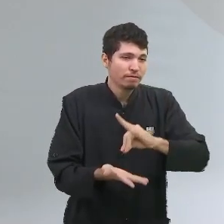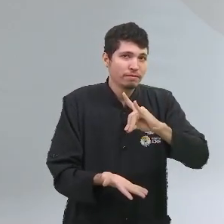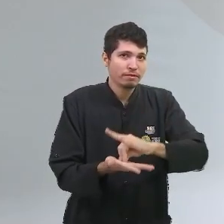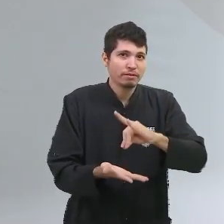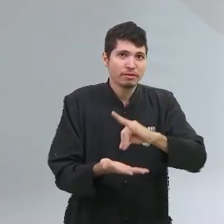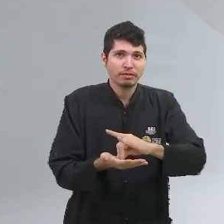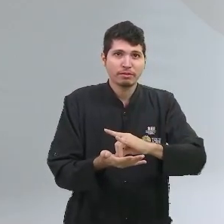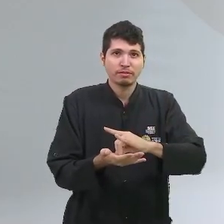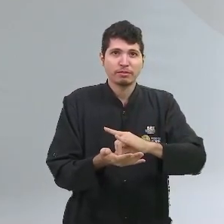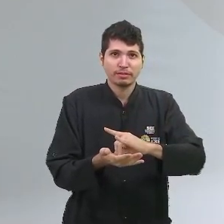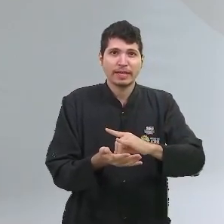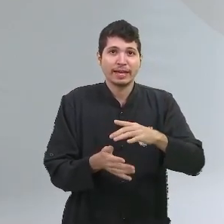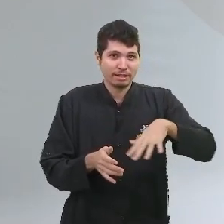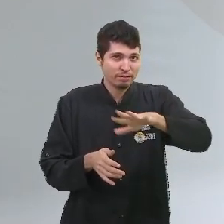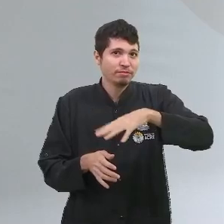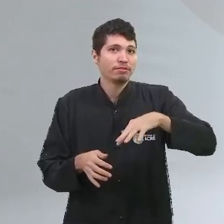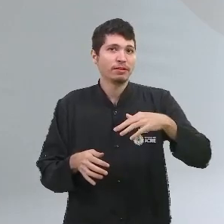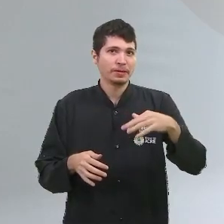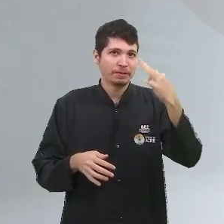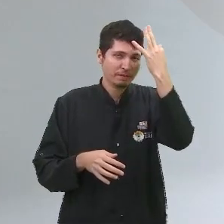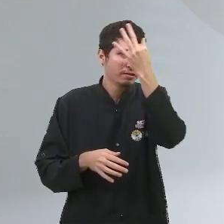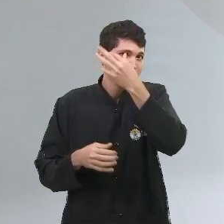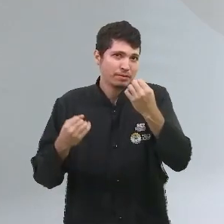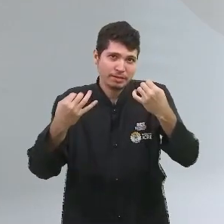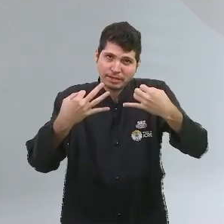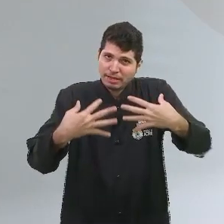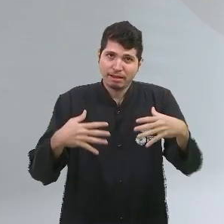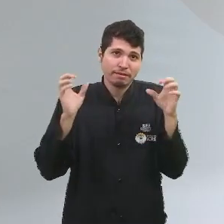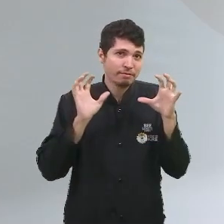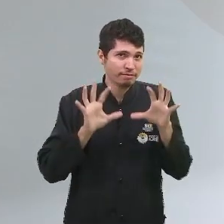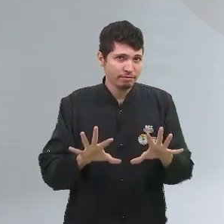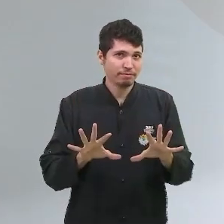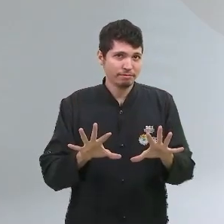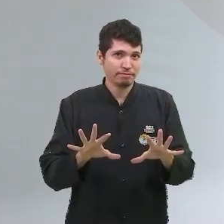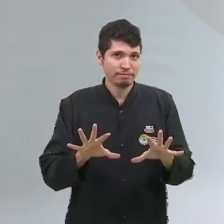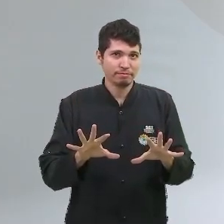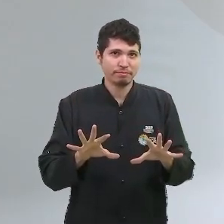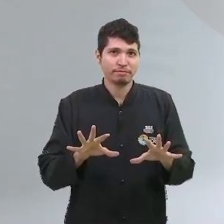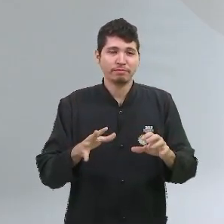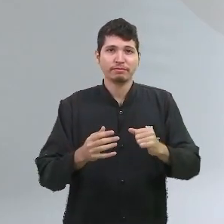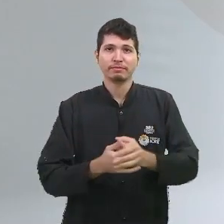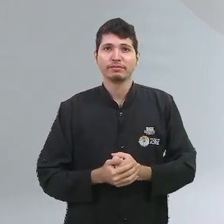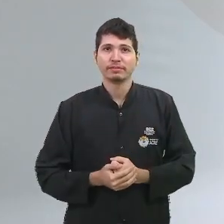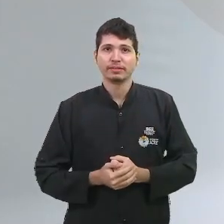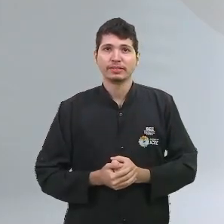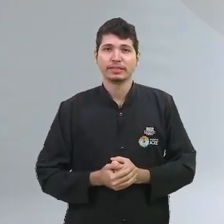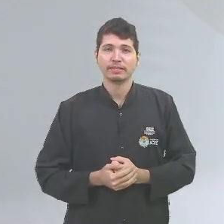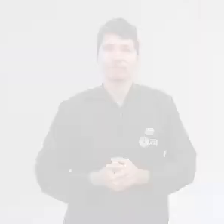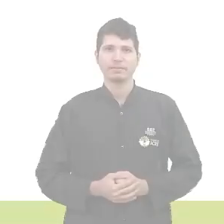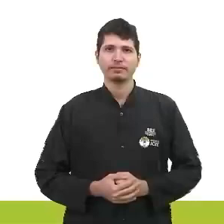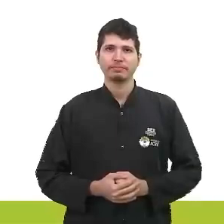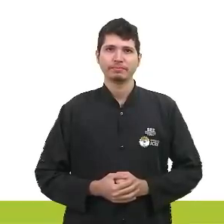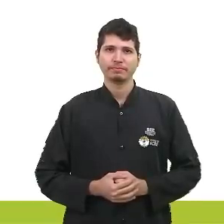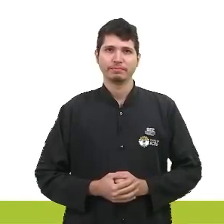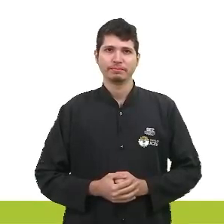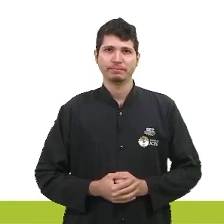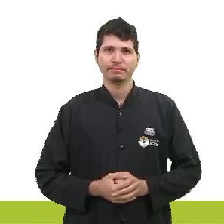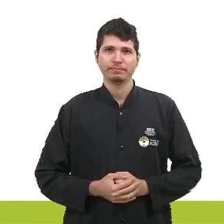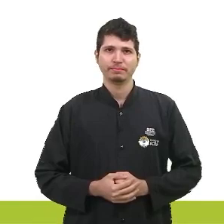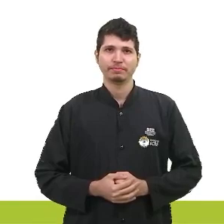atingir o máximo de verdade que a gente conseguir então é esse o pensamento hegeliano